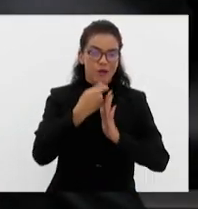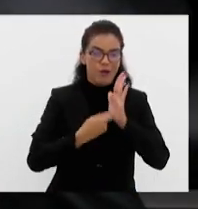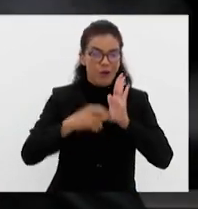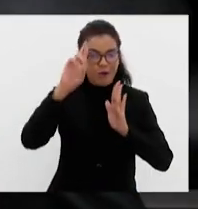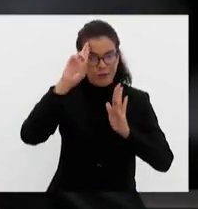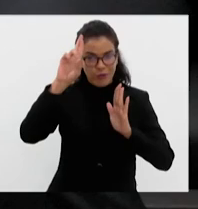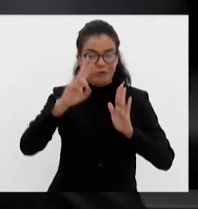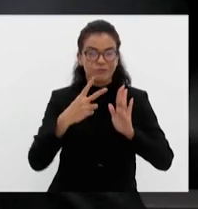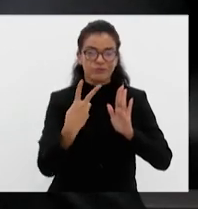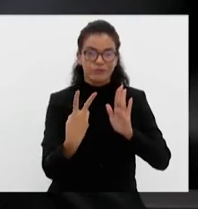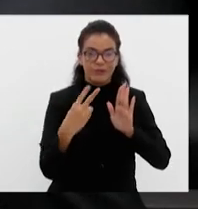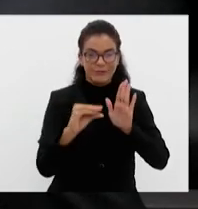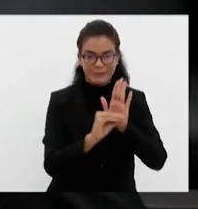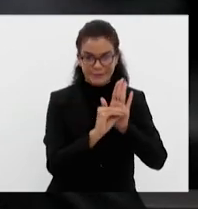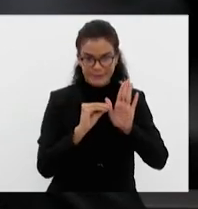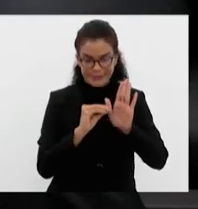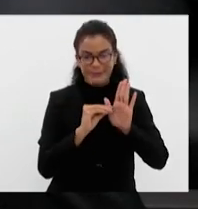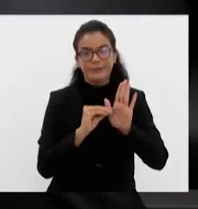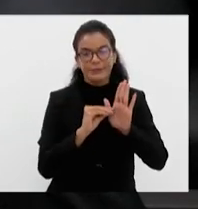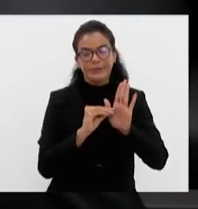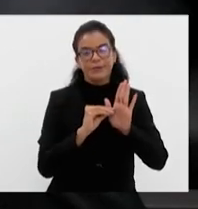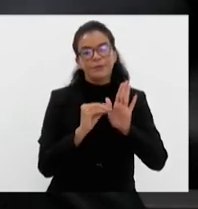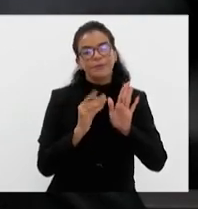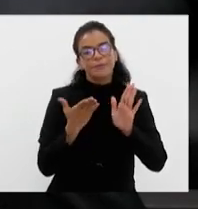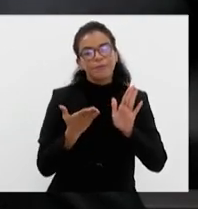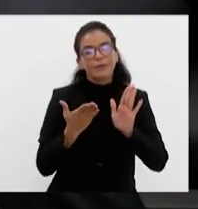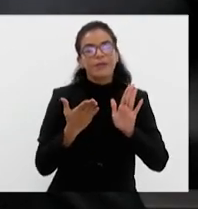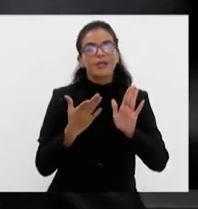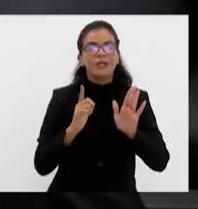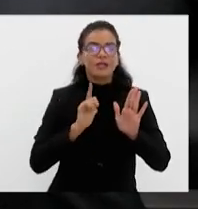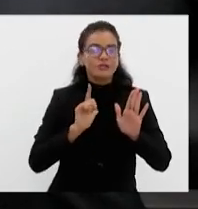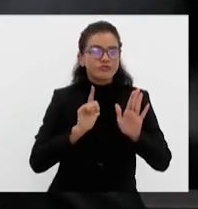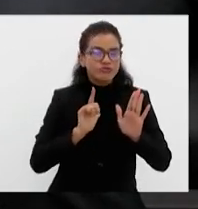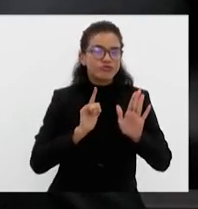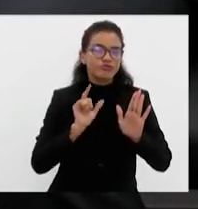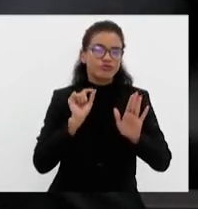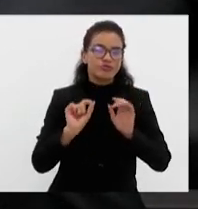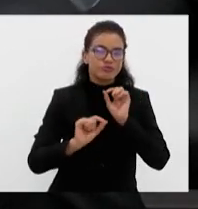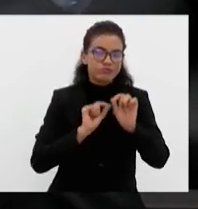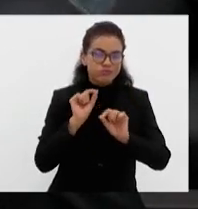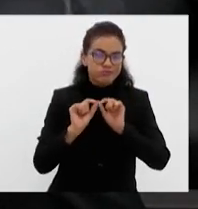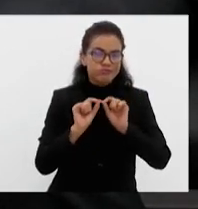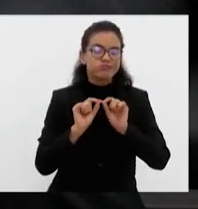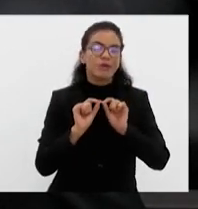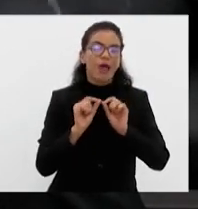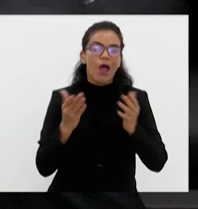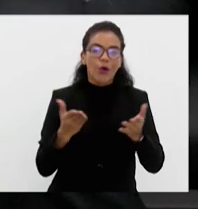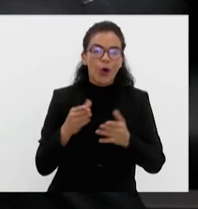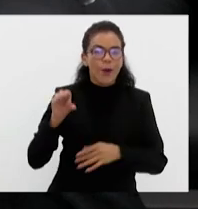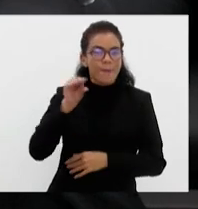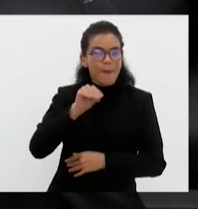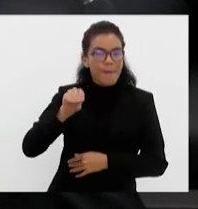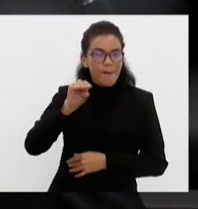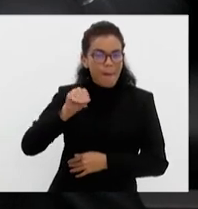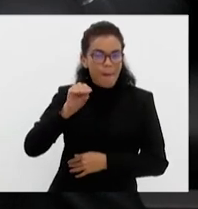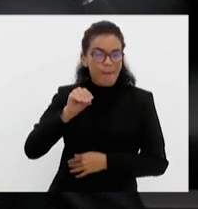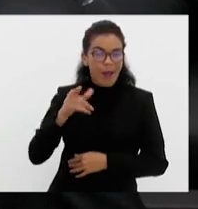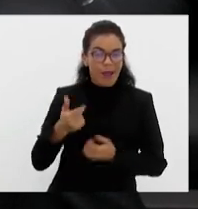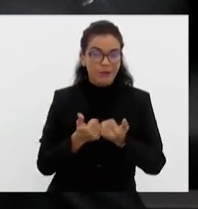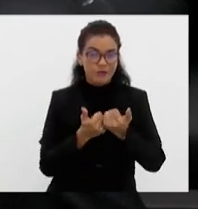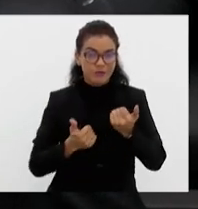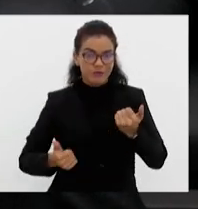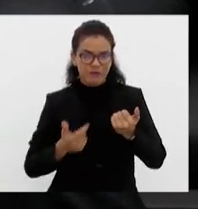duas emendas, que em princípio ele tinha acatado, e agora, verbalmente, a sua assessoria diz que ele